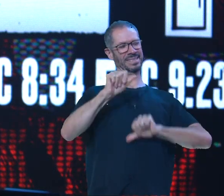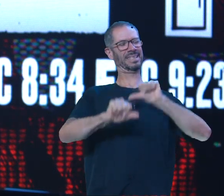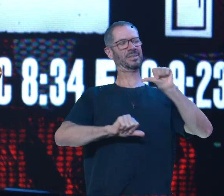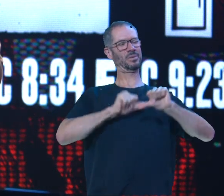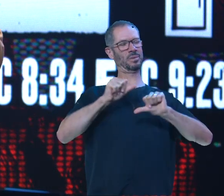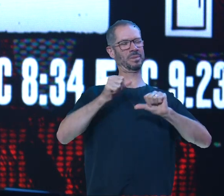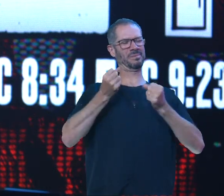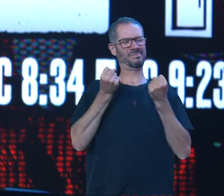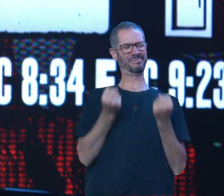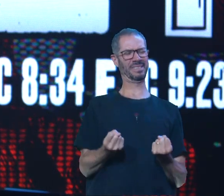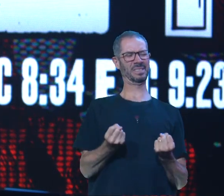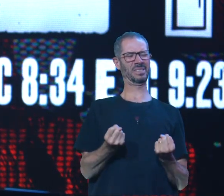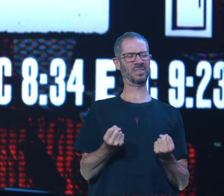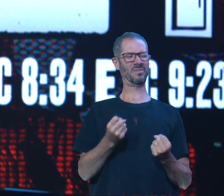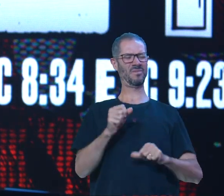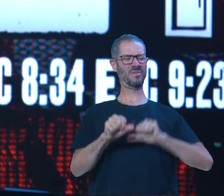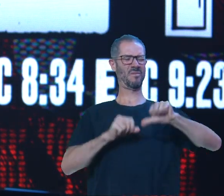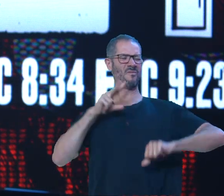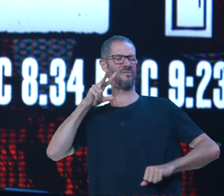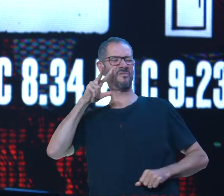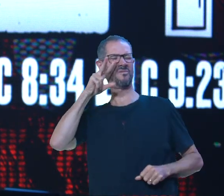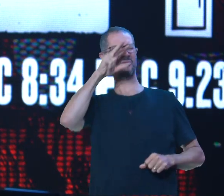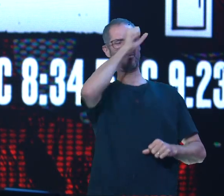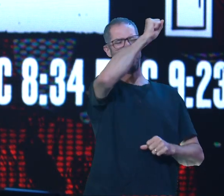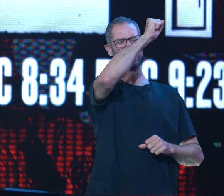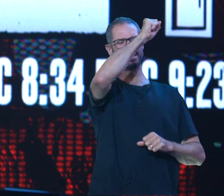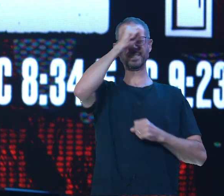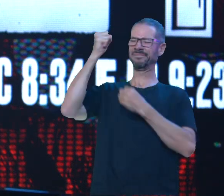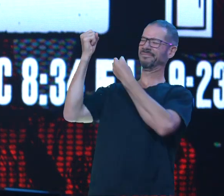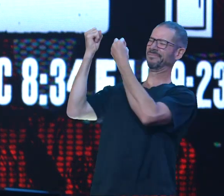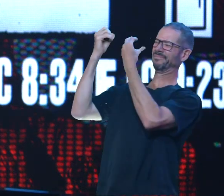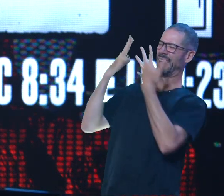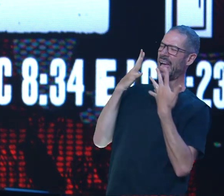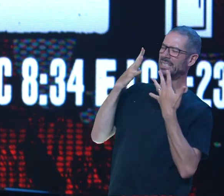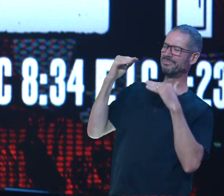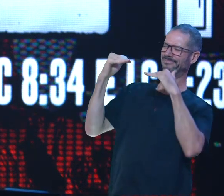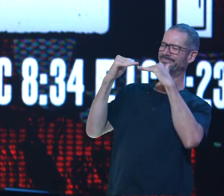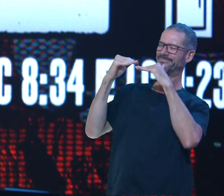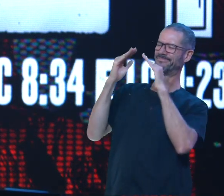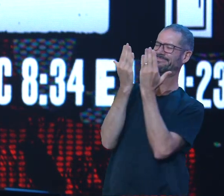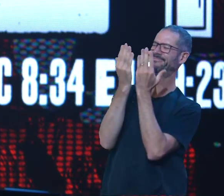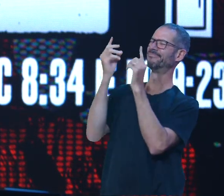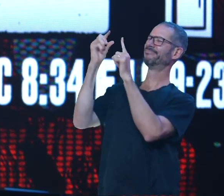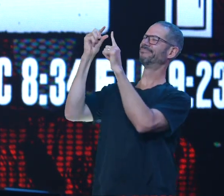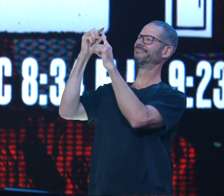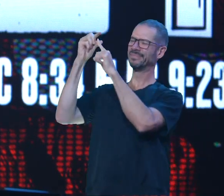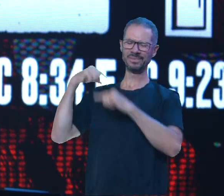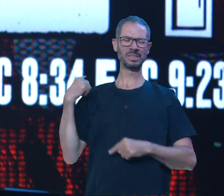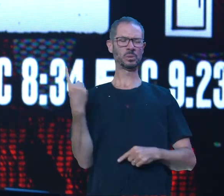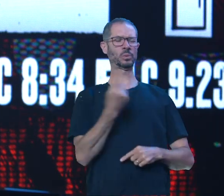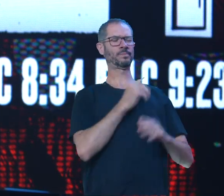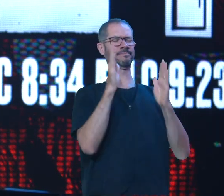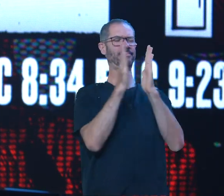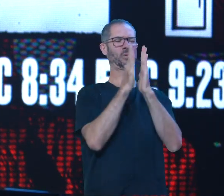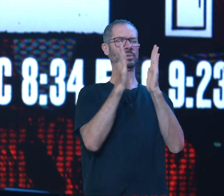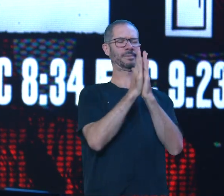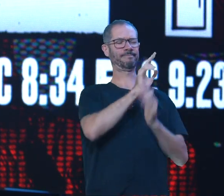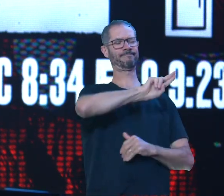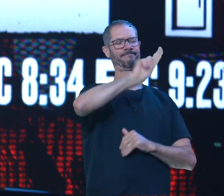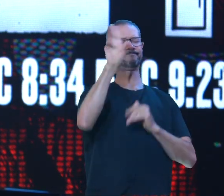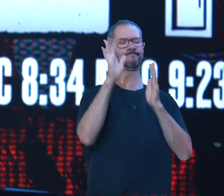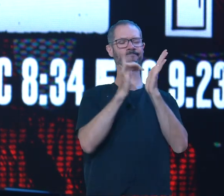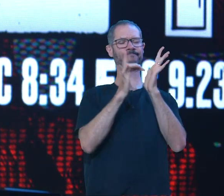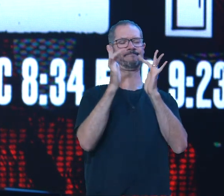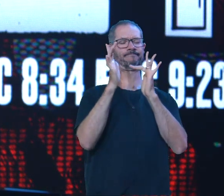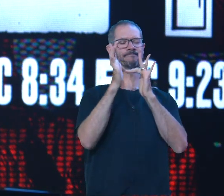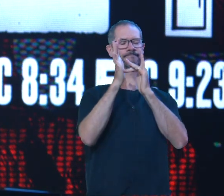o peso em força, o peso em bênção, segundo a Tua palavra. Essa é a nossa oração, Deus, no nome de